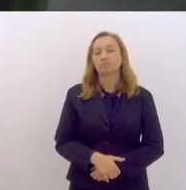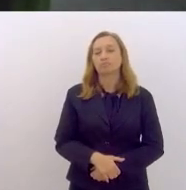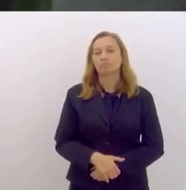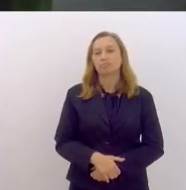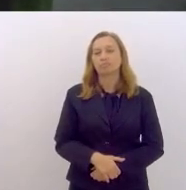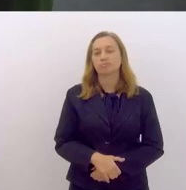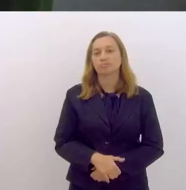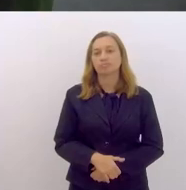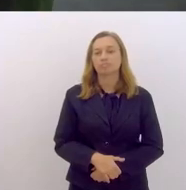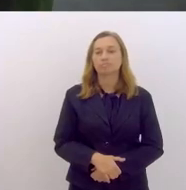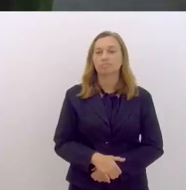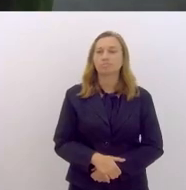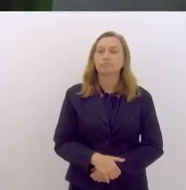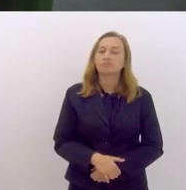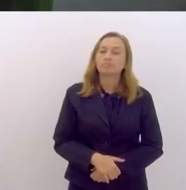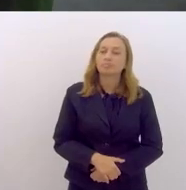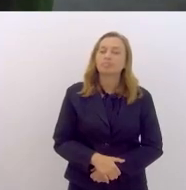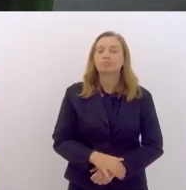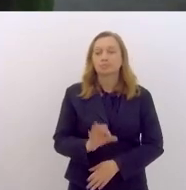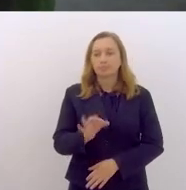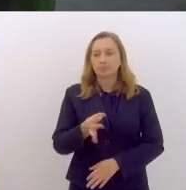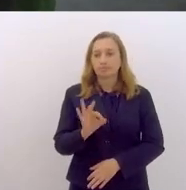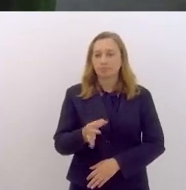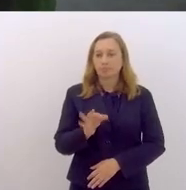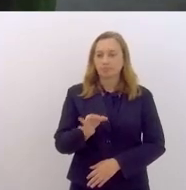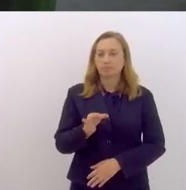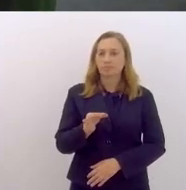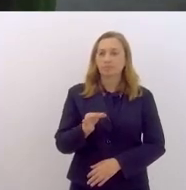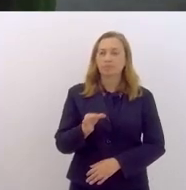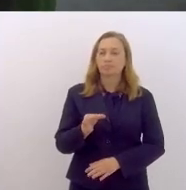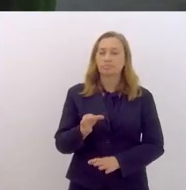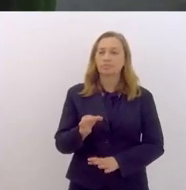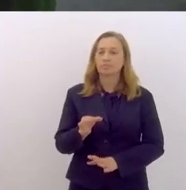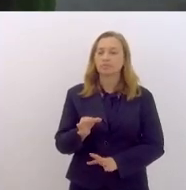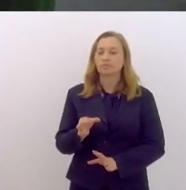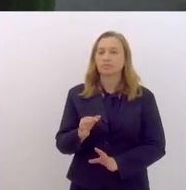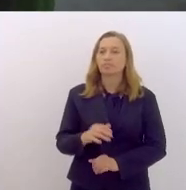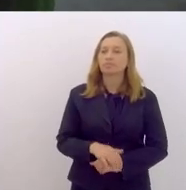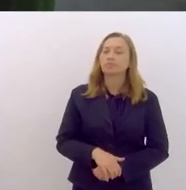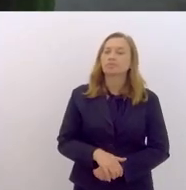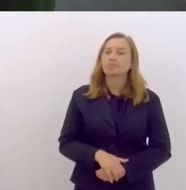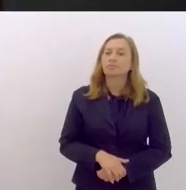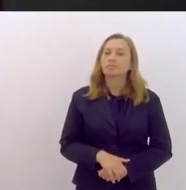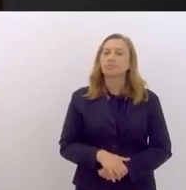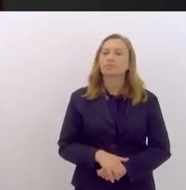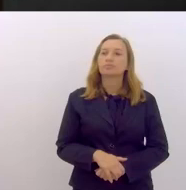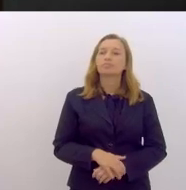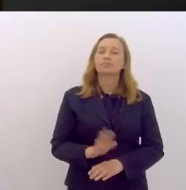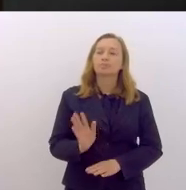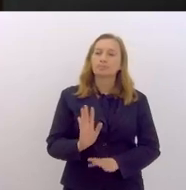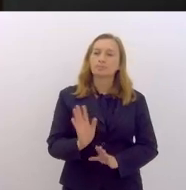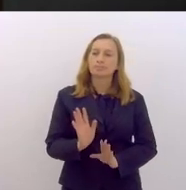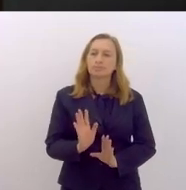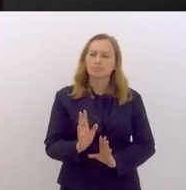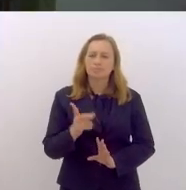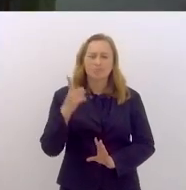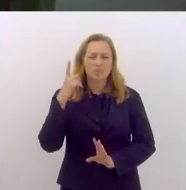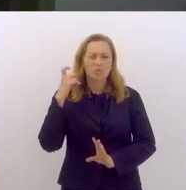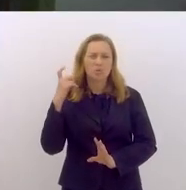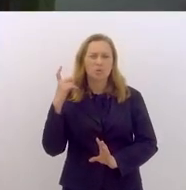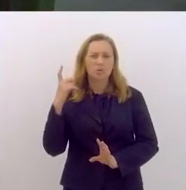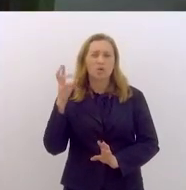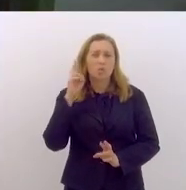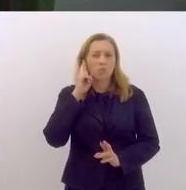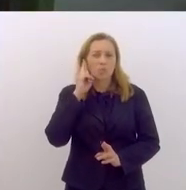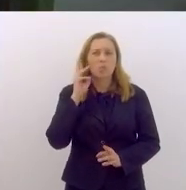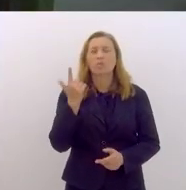virar definitivo do artigo 12. Está suprimido a redação. Não, mas esse foi o resto pela semana passada. Por isso, esse equívoco...